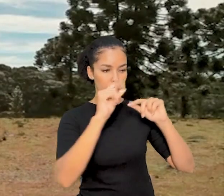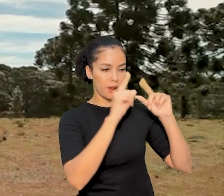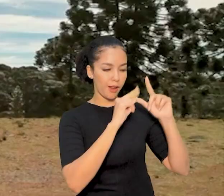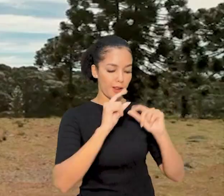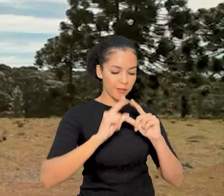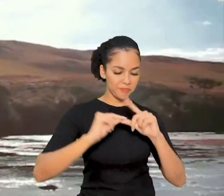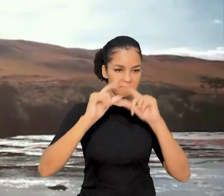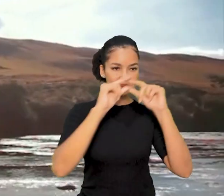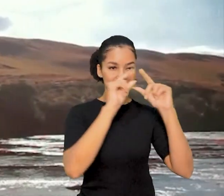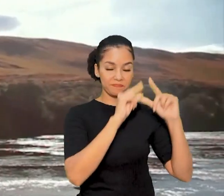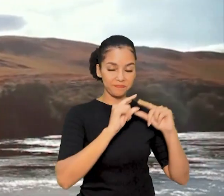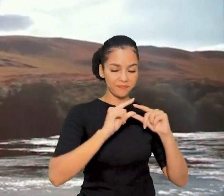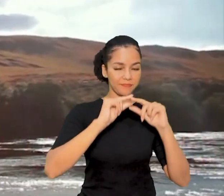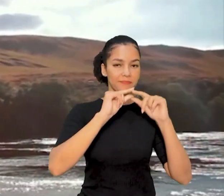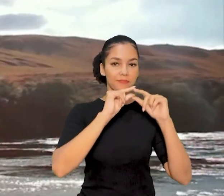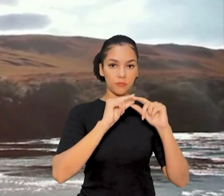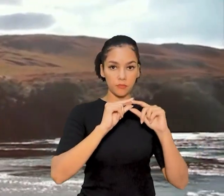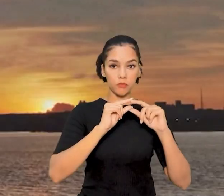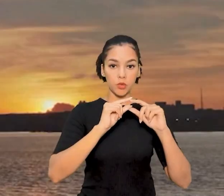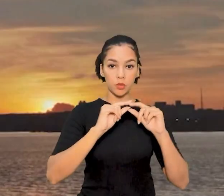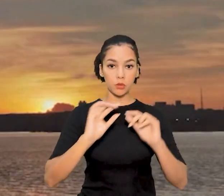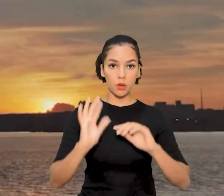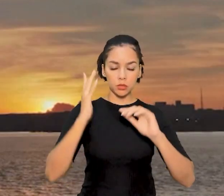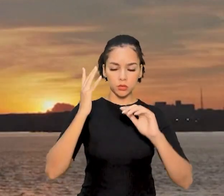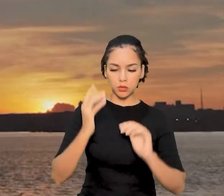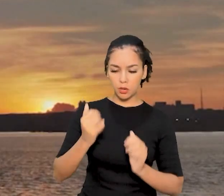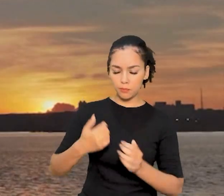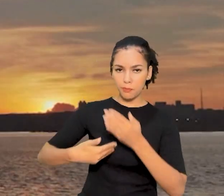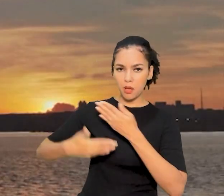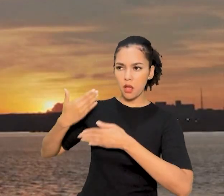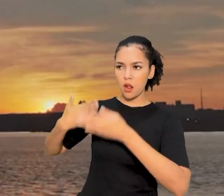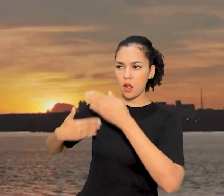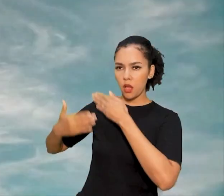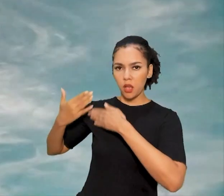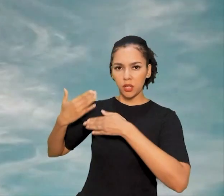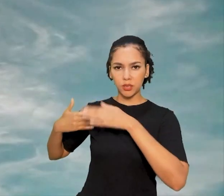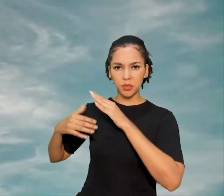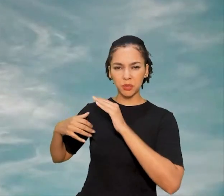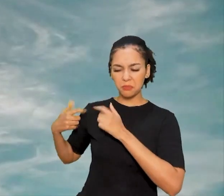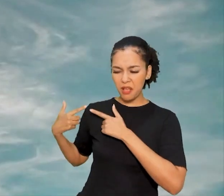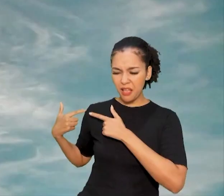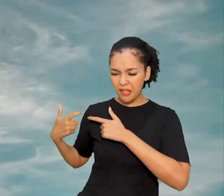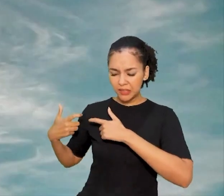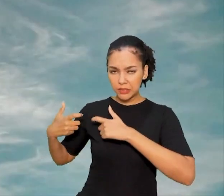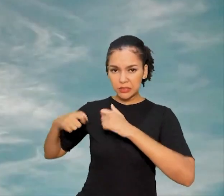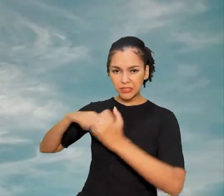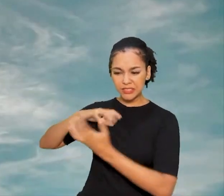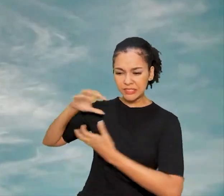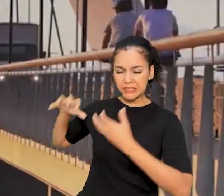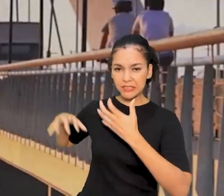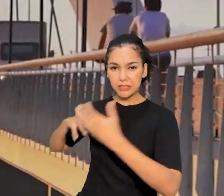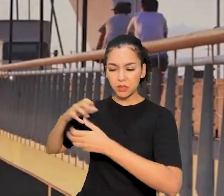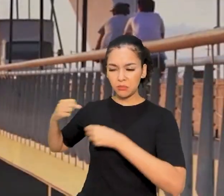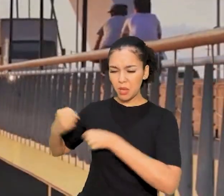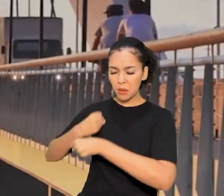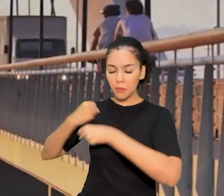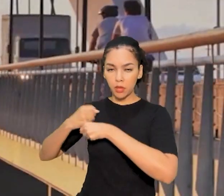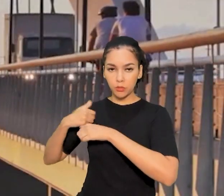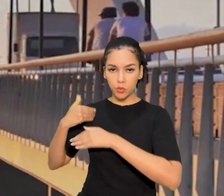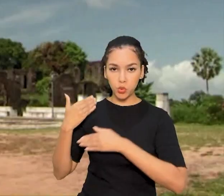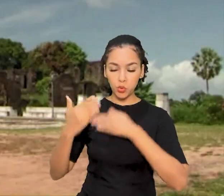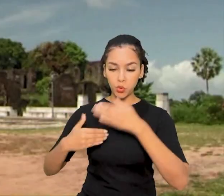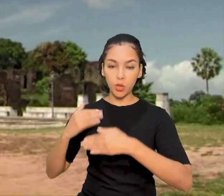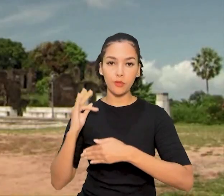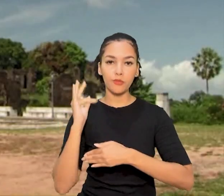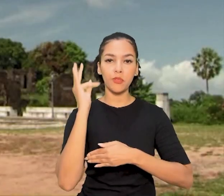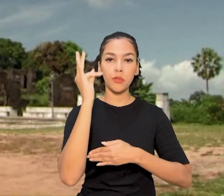feas estrelado re deer de ouro nesta cula para futura e